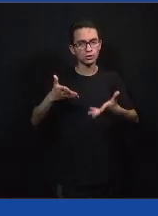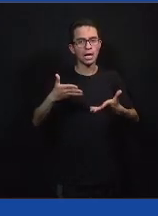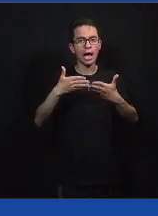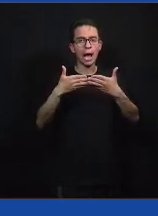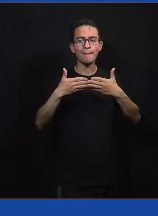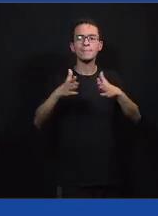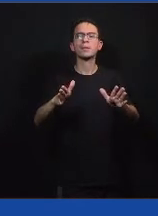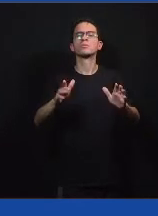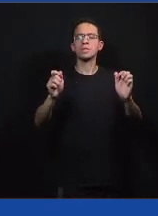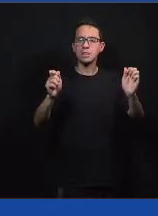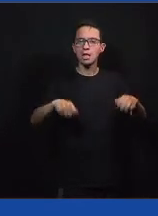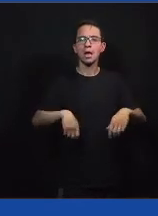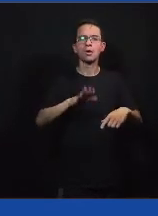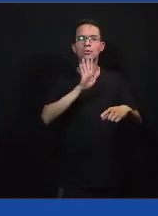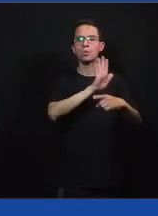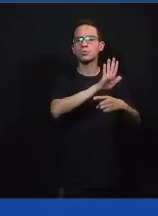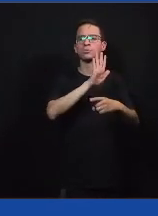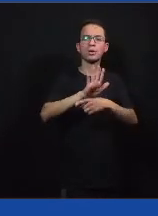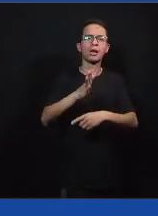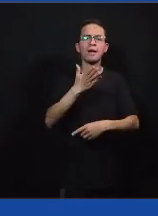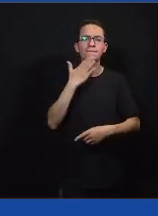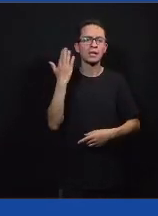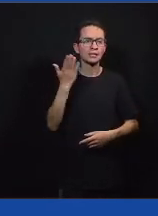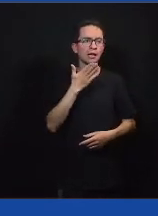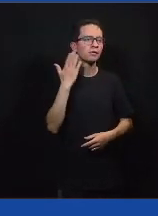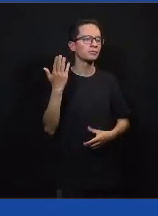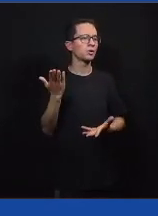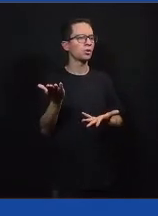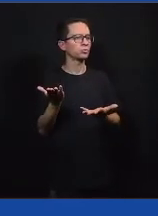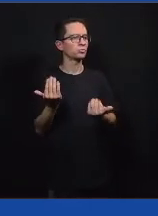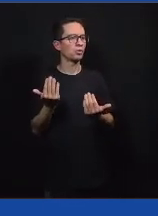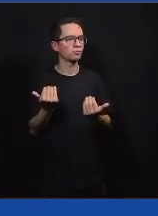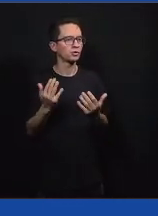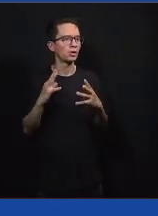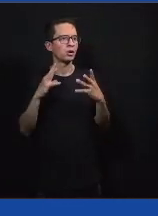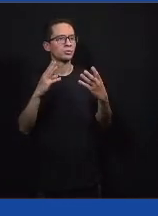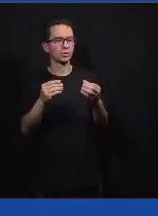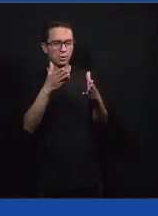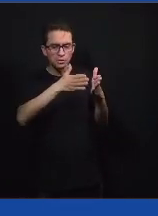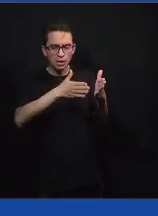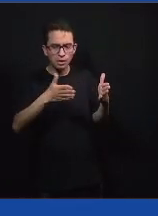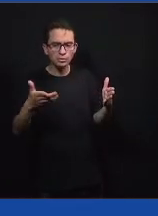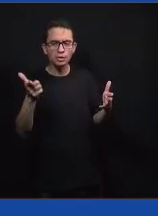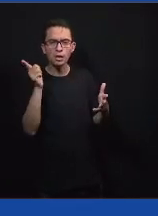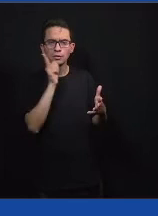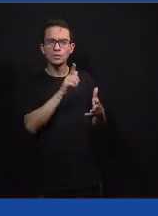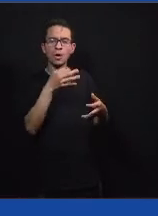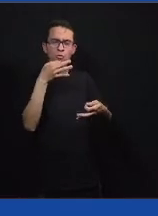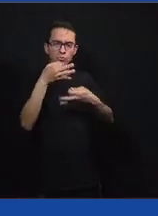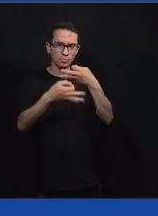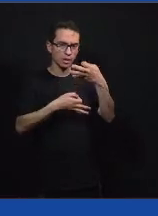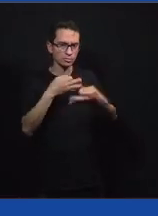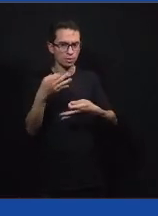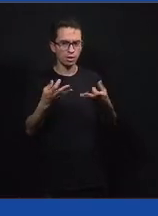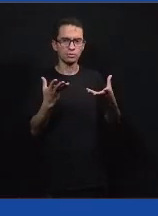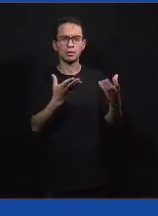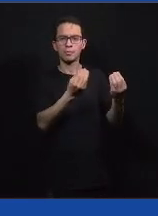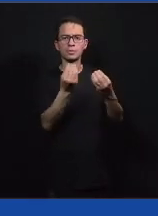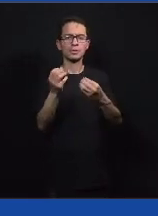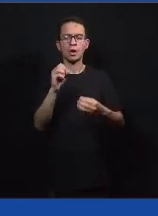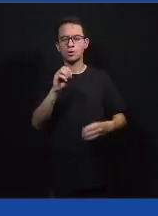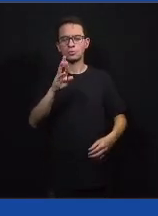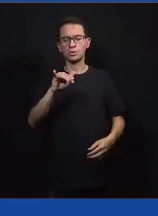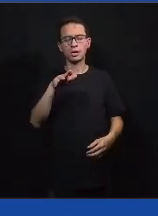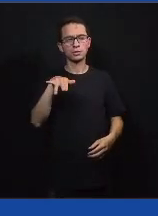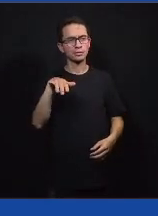tem que aceitar né os jovens né durante esse processo com a gente comentou a gente teve várias Ordinárias